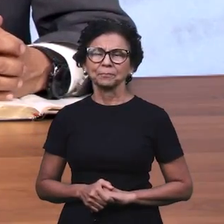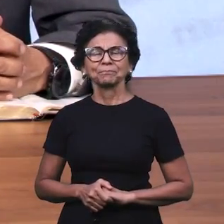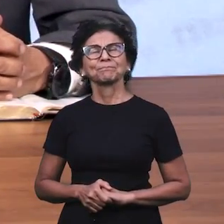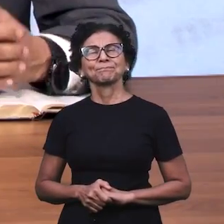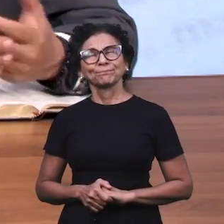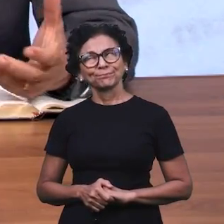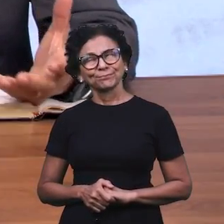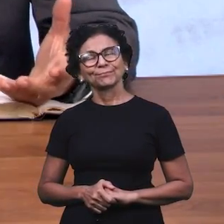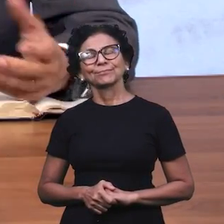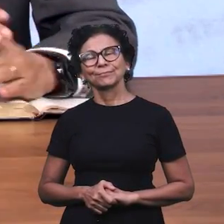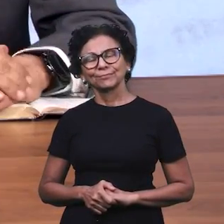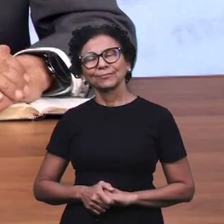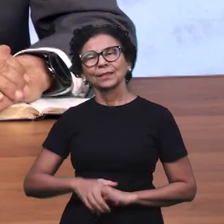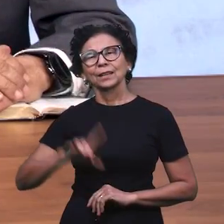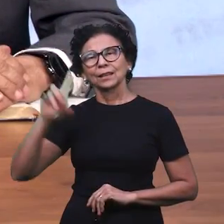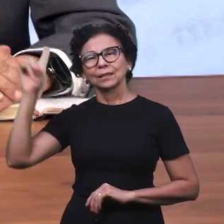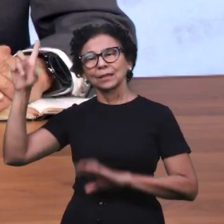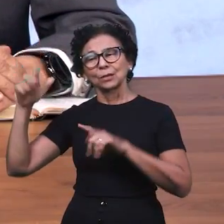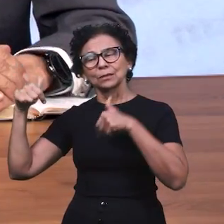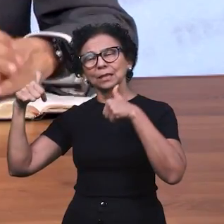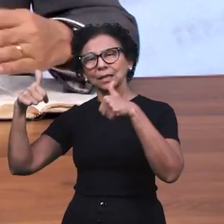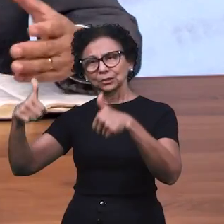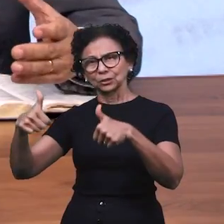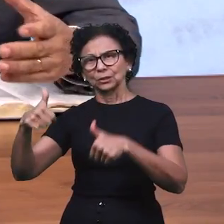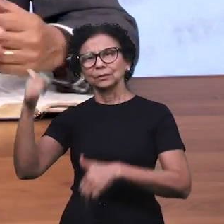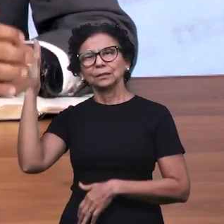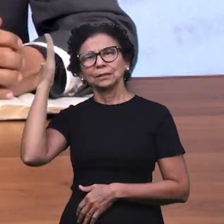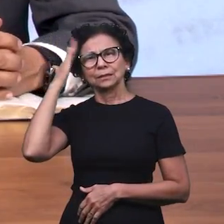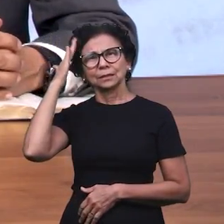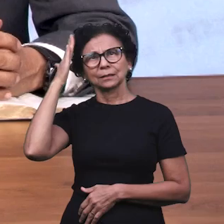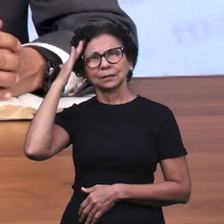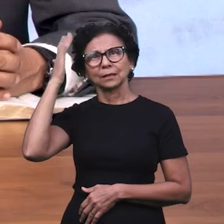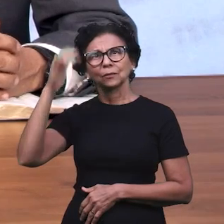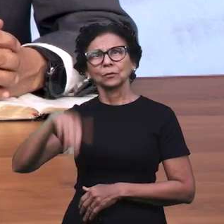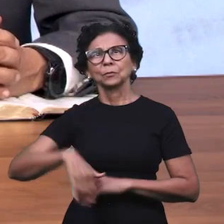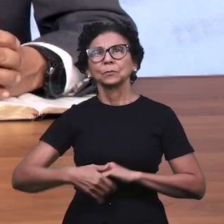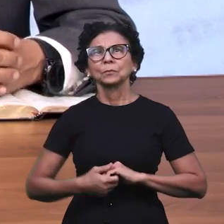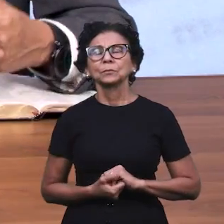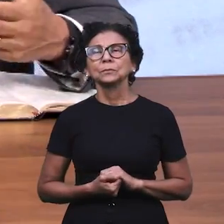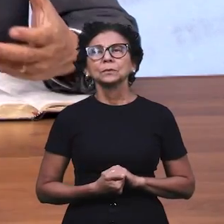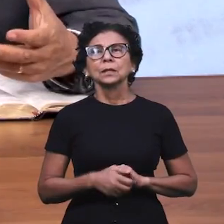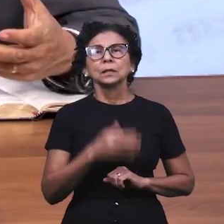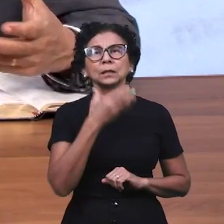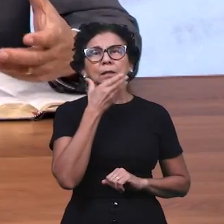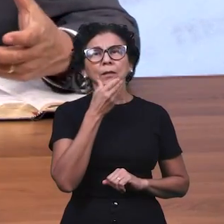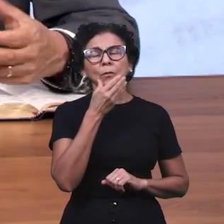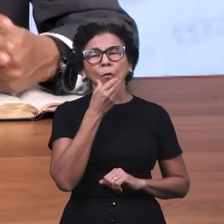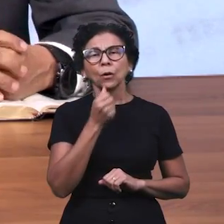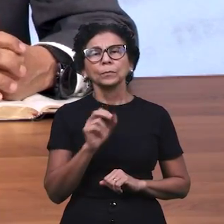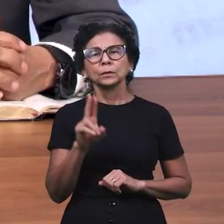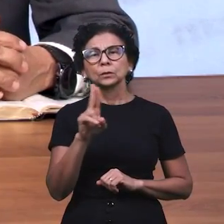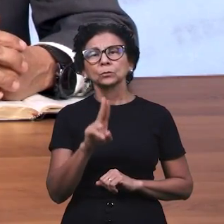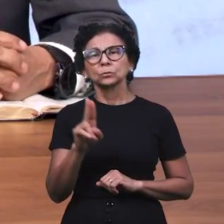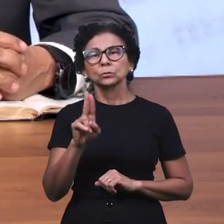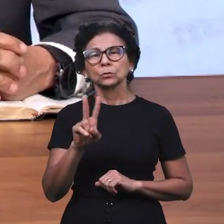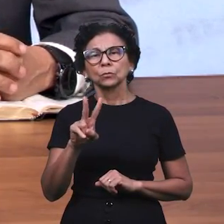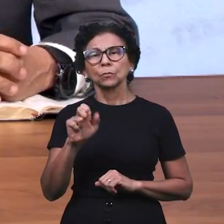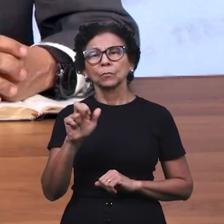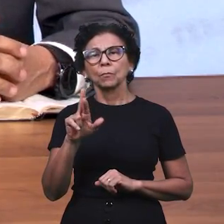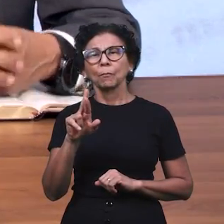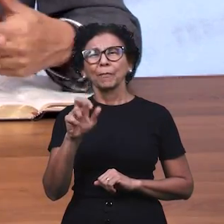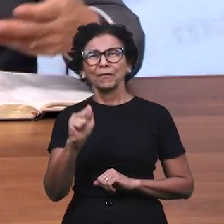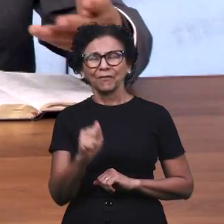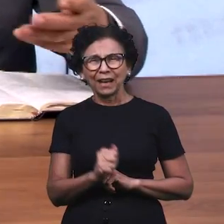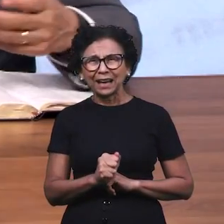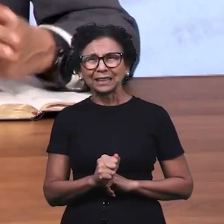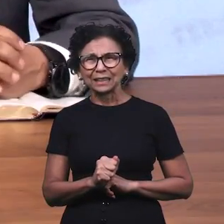quem agiu por meio delas. Sangar, por exemplo, usou uma vara de tanger bois para